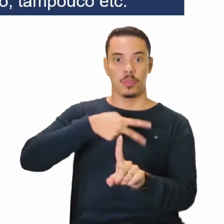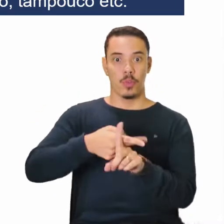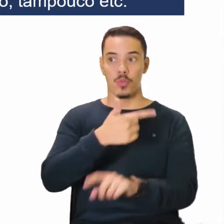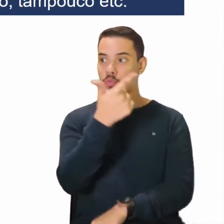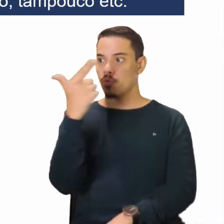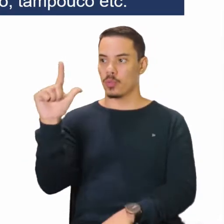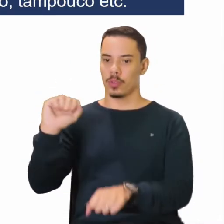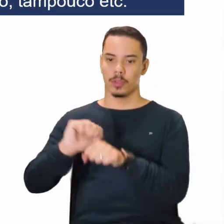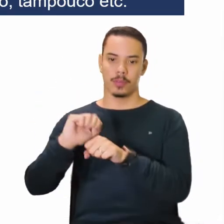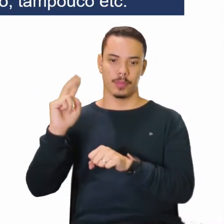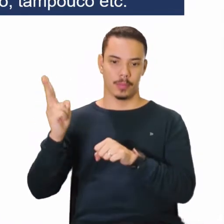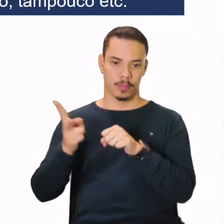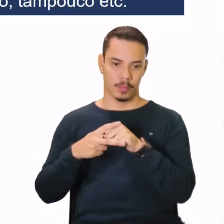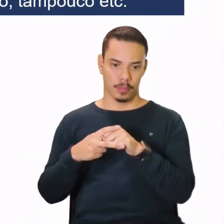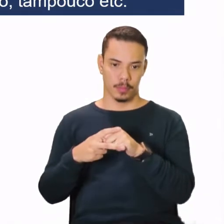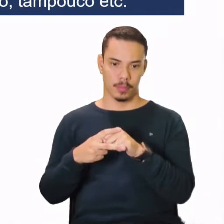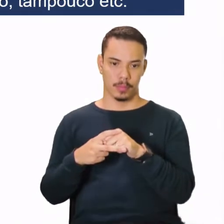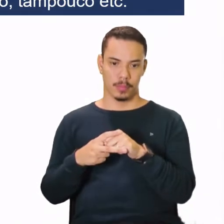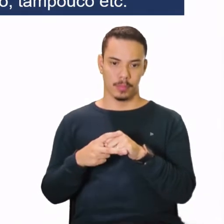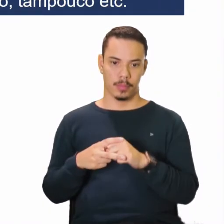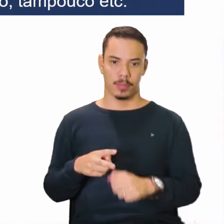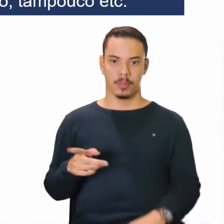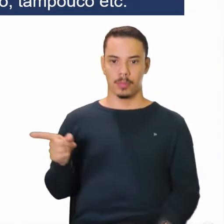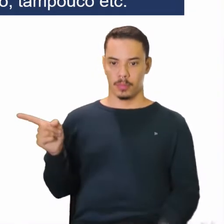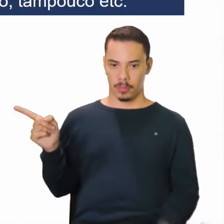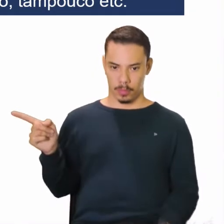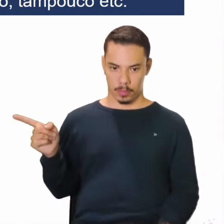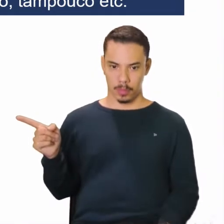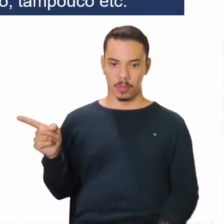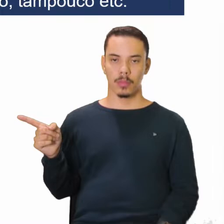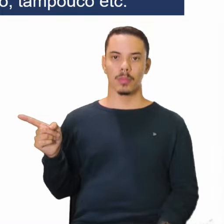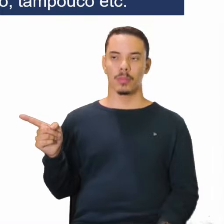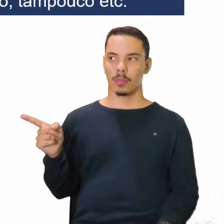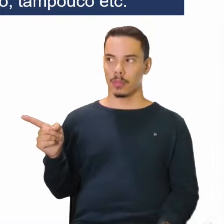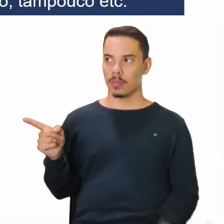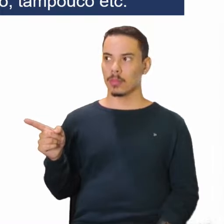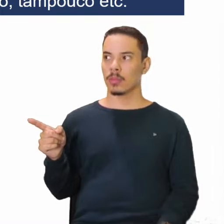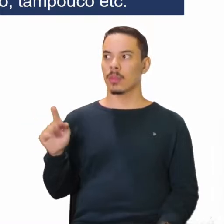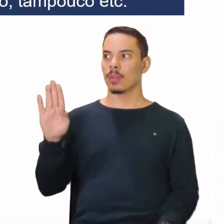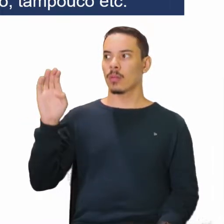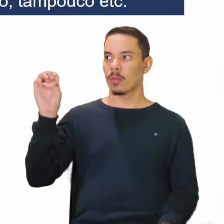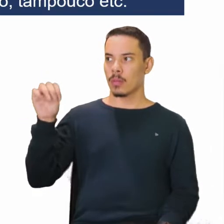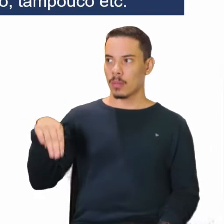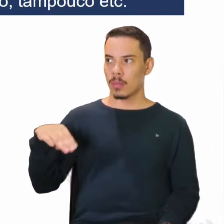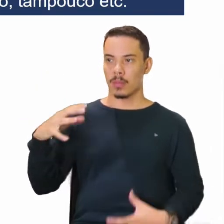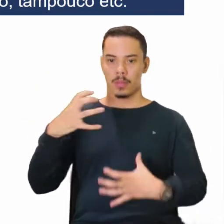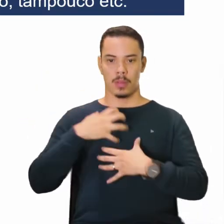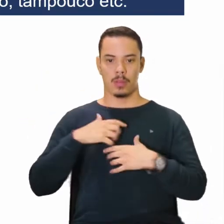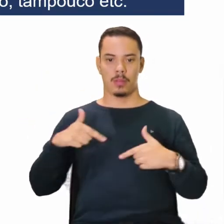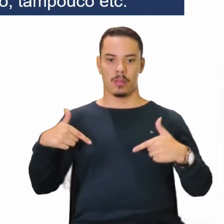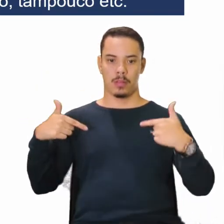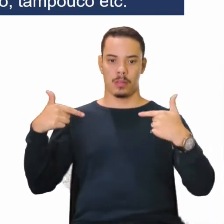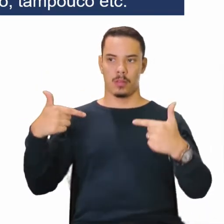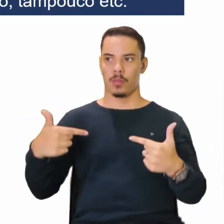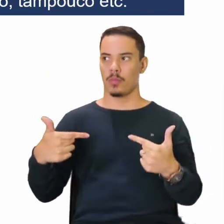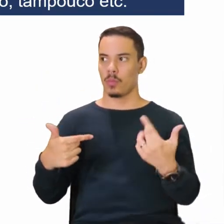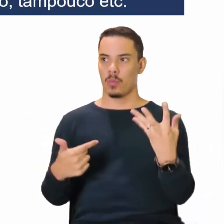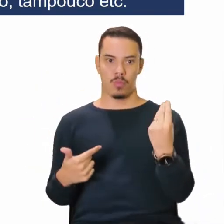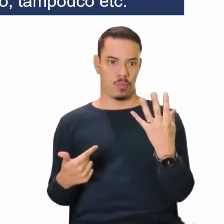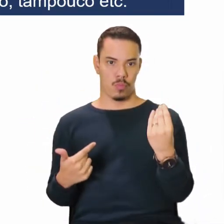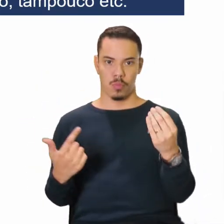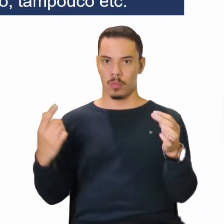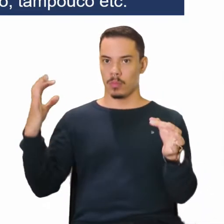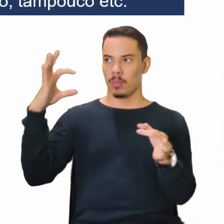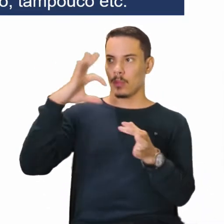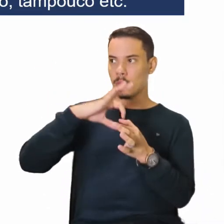só? Esse bem veio para intensificar este aqui. O muito intenso modificou o sentido do bem. Tá bom?